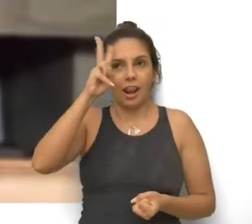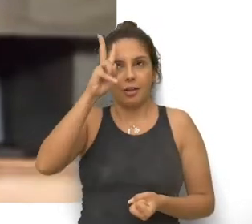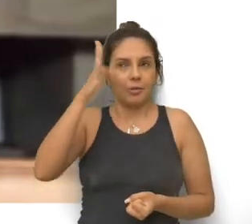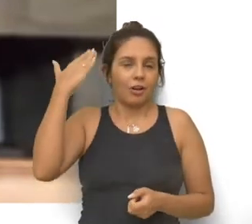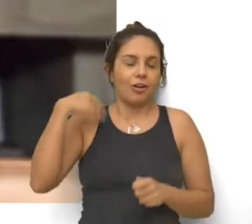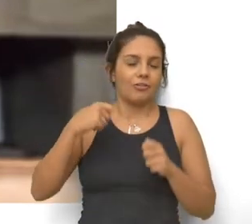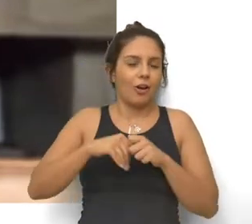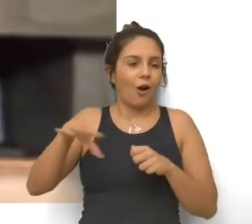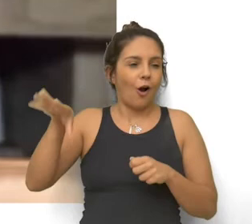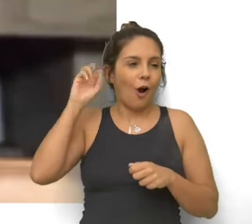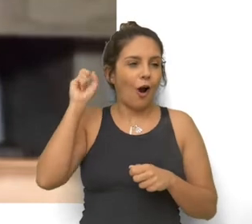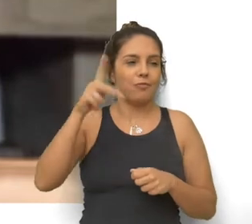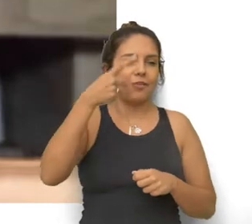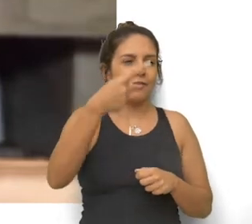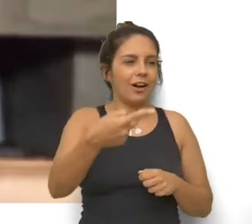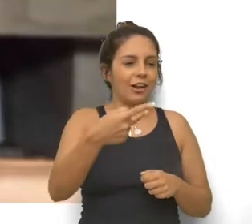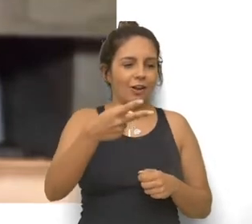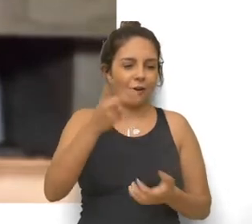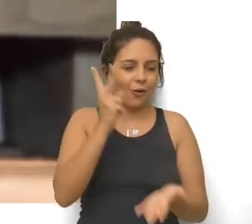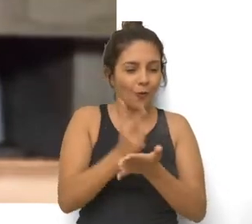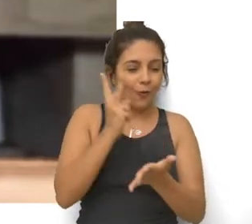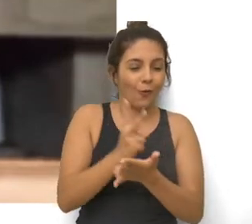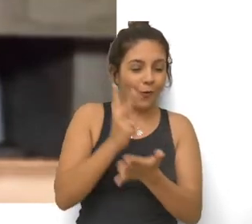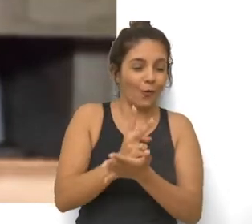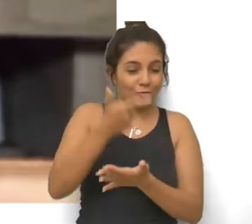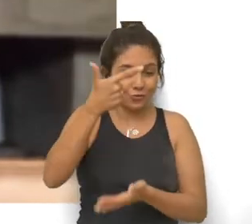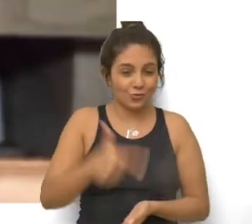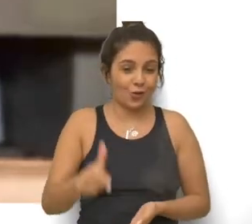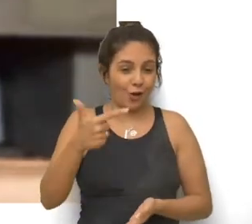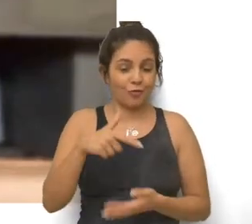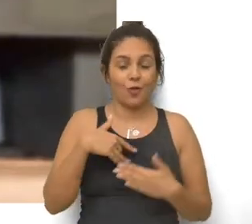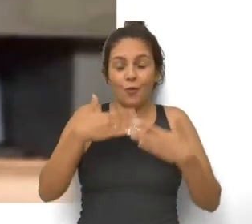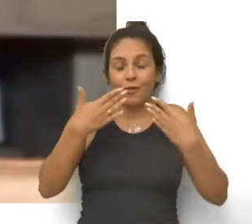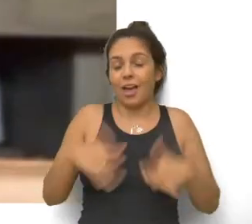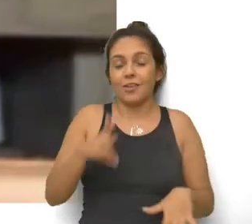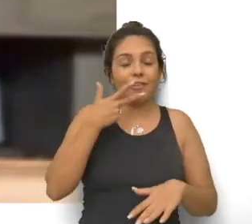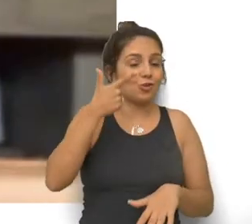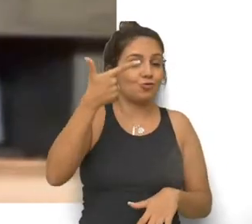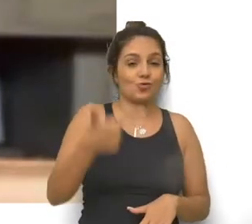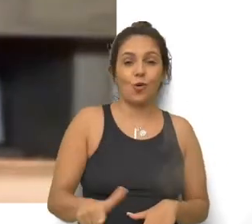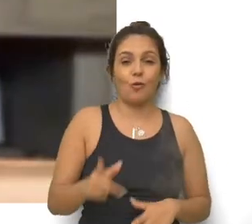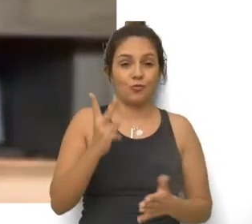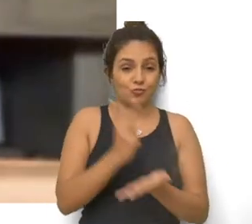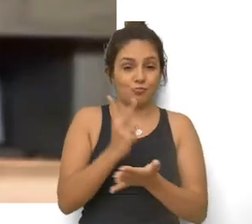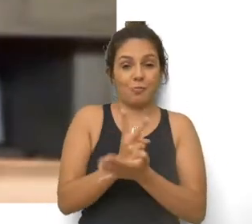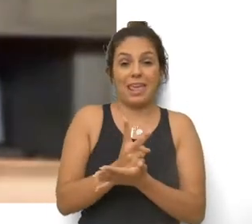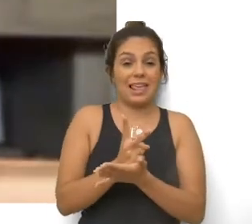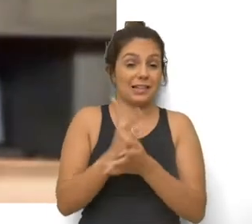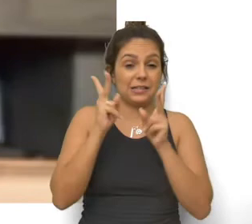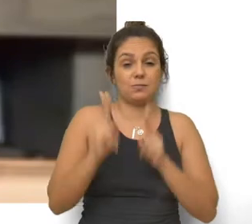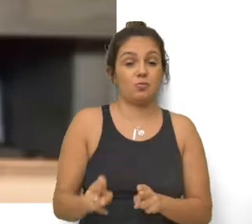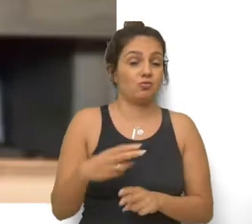falando aquele texto e eu não quero falar da mesma forma, eu quero procurar algum jeito